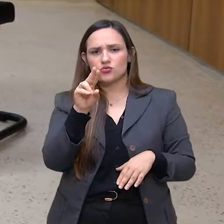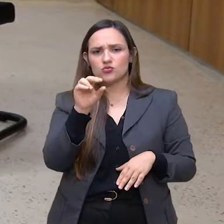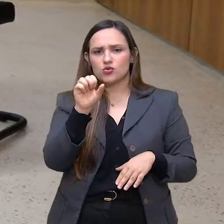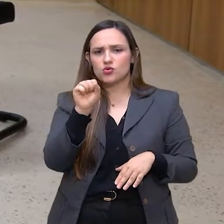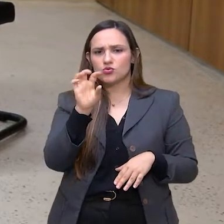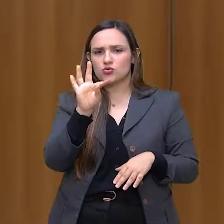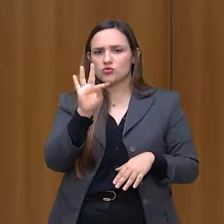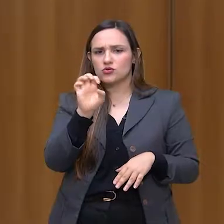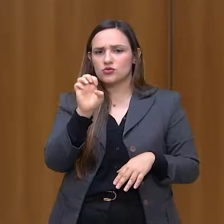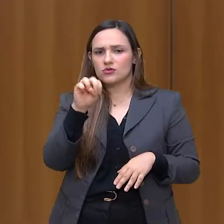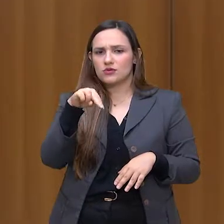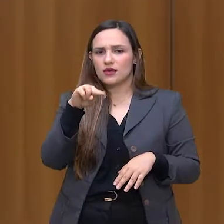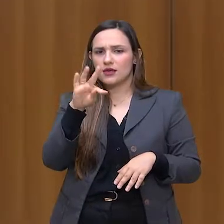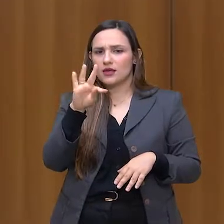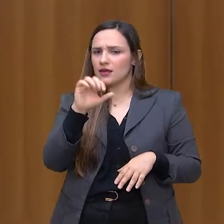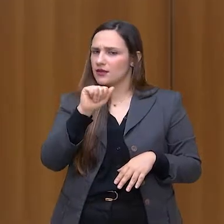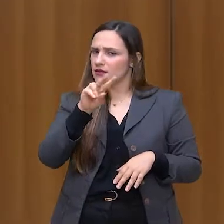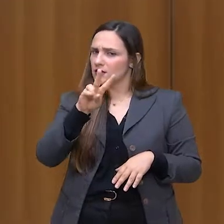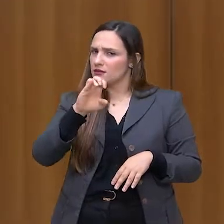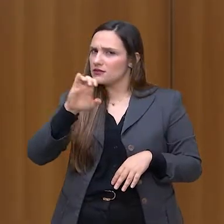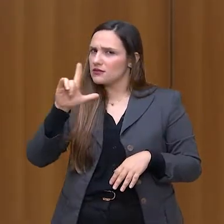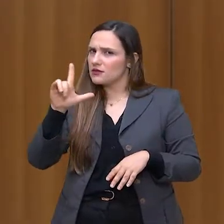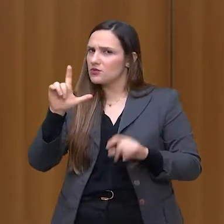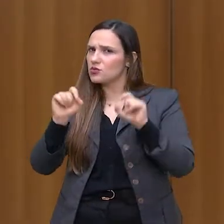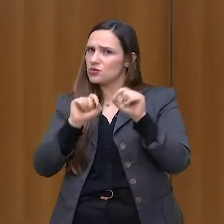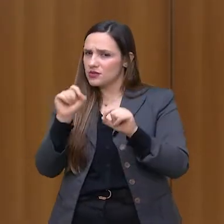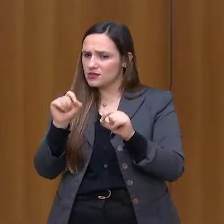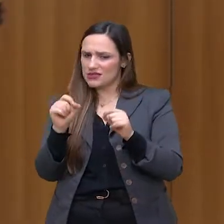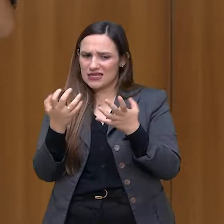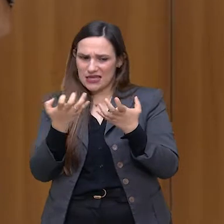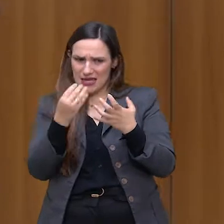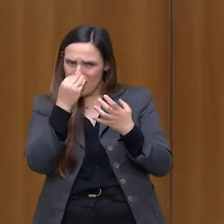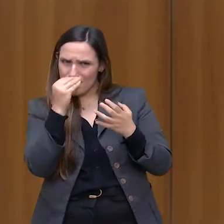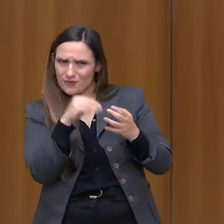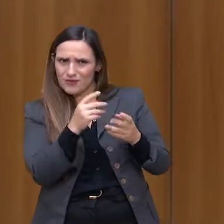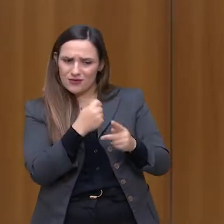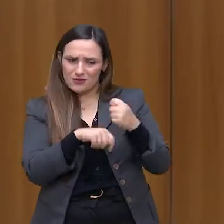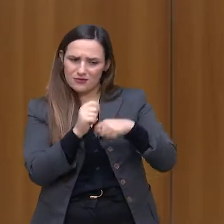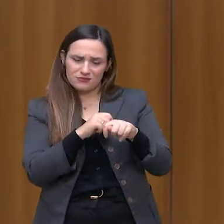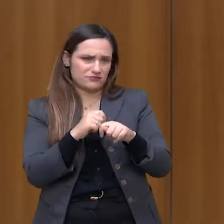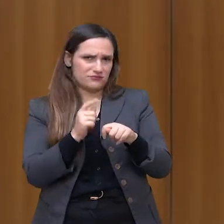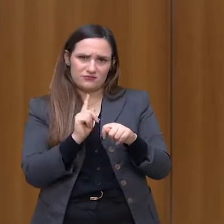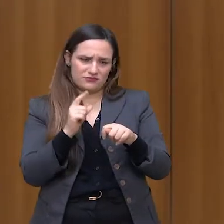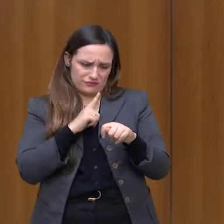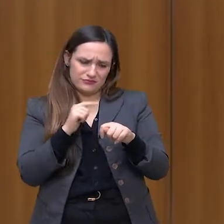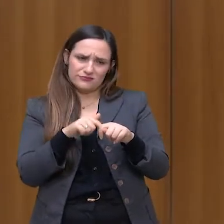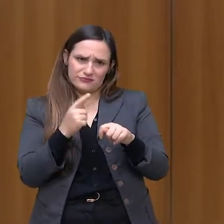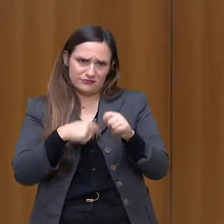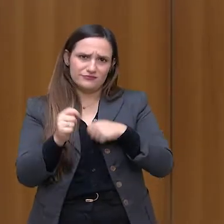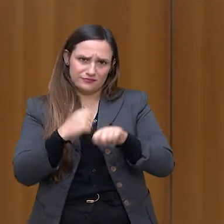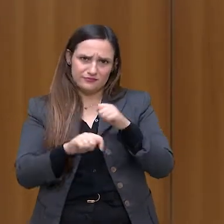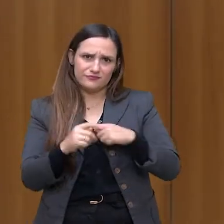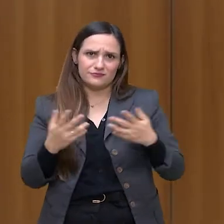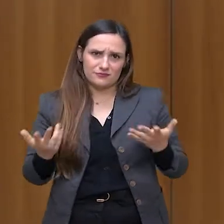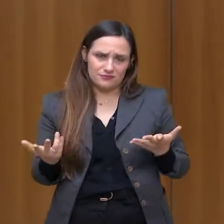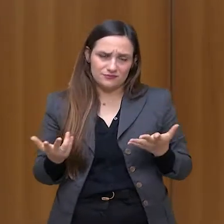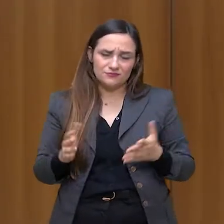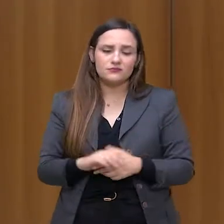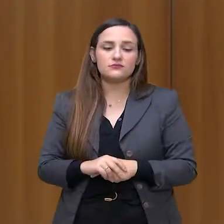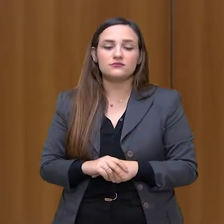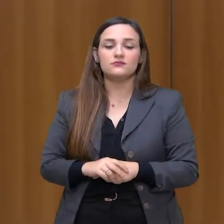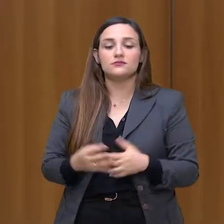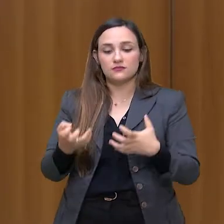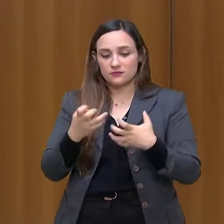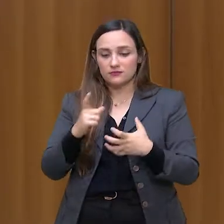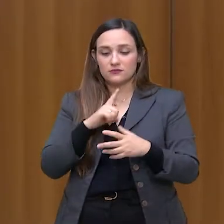nós precisamos proteger o meio ambiente, mas isso não quer dizer que nós não queremos ter economia, porque o mundo gira em torno também da